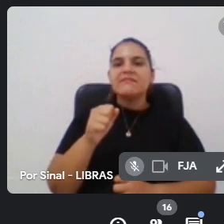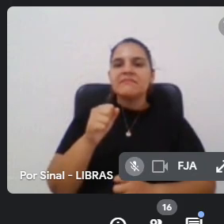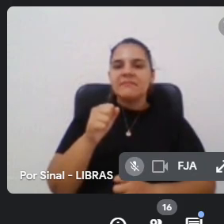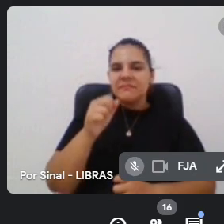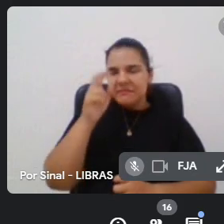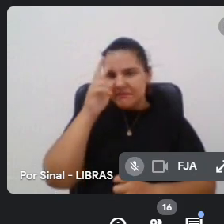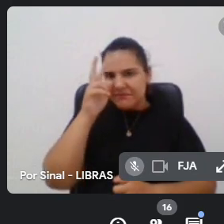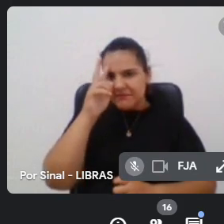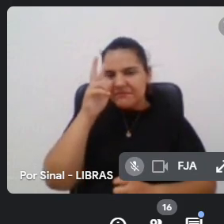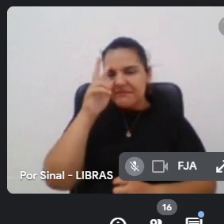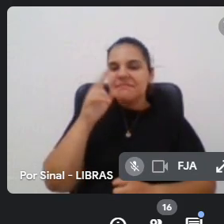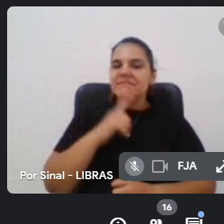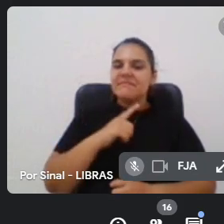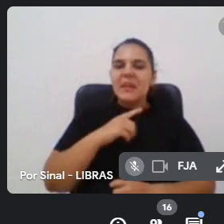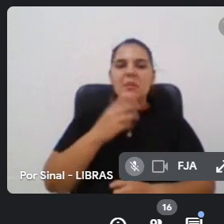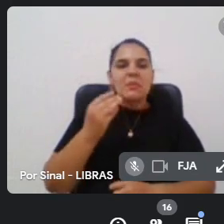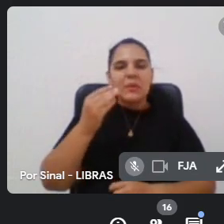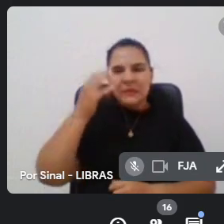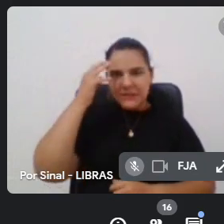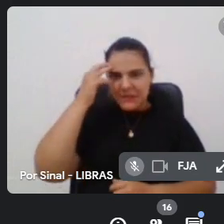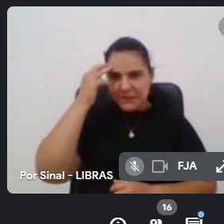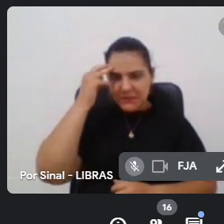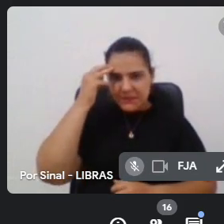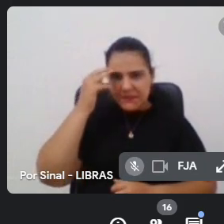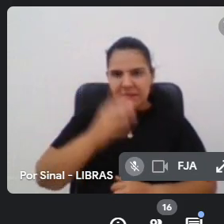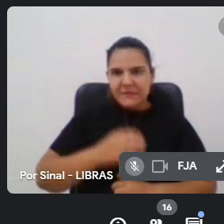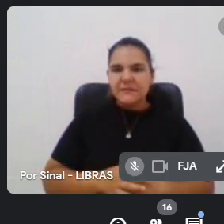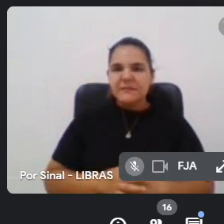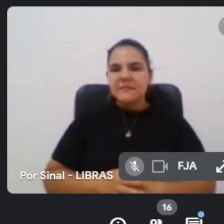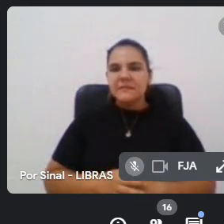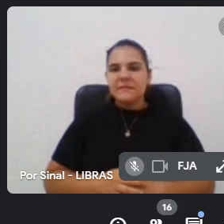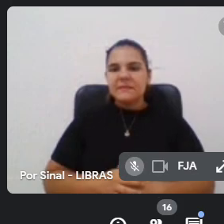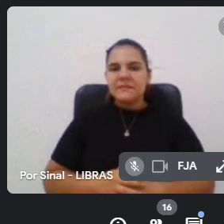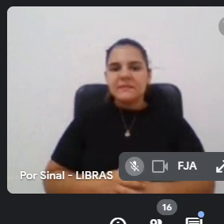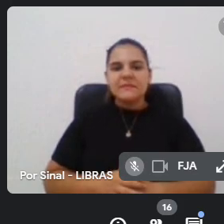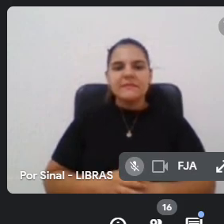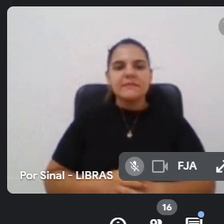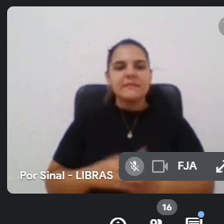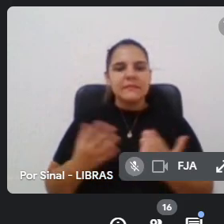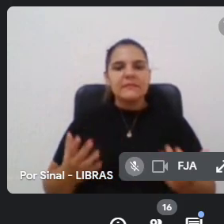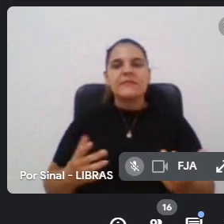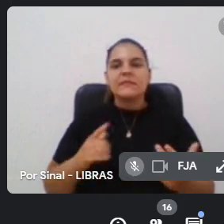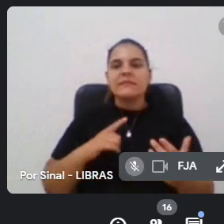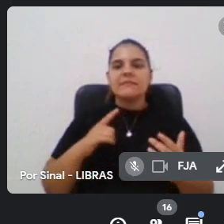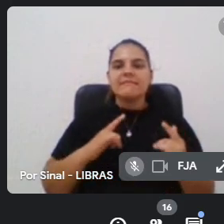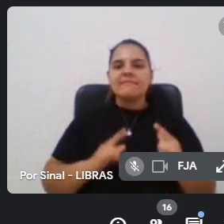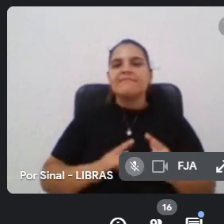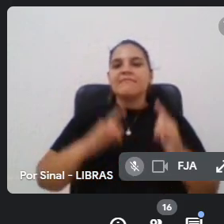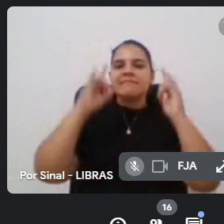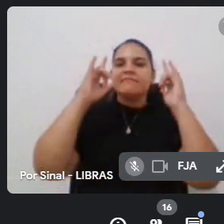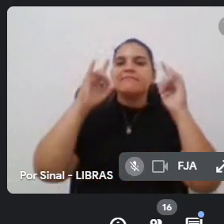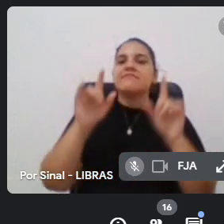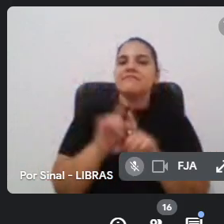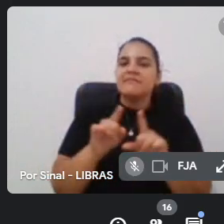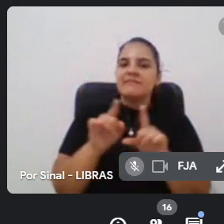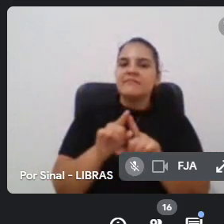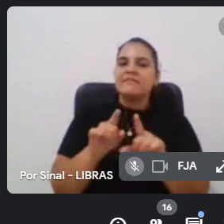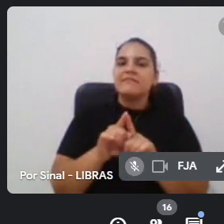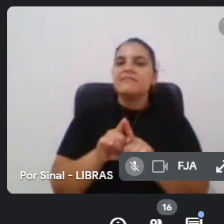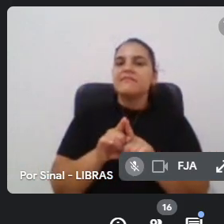memórias aparecem aqui. Ali o prédio do outro lado, o parque da cidade corporente.